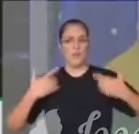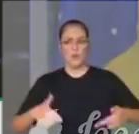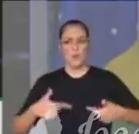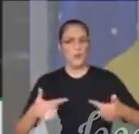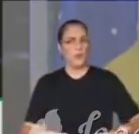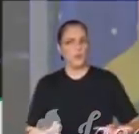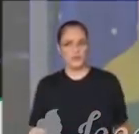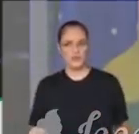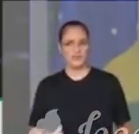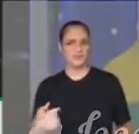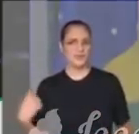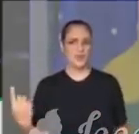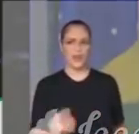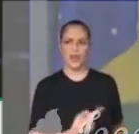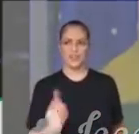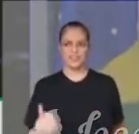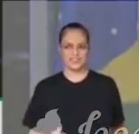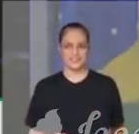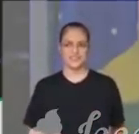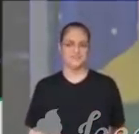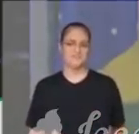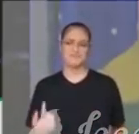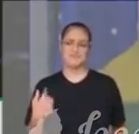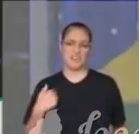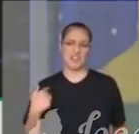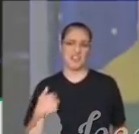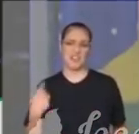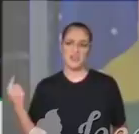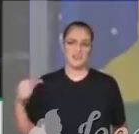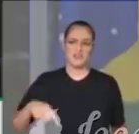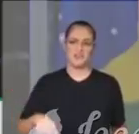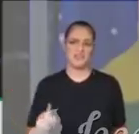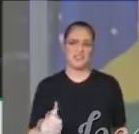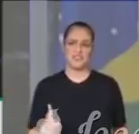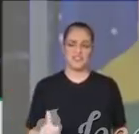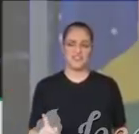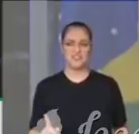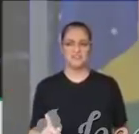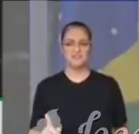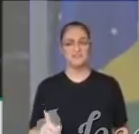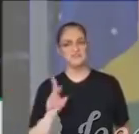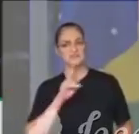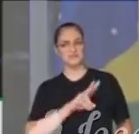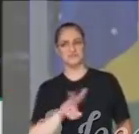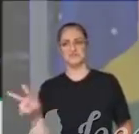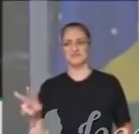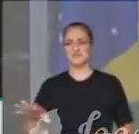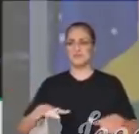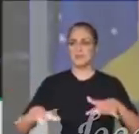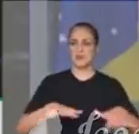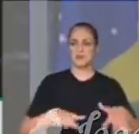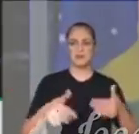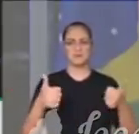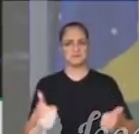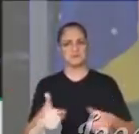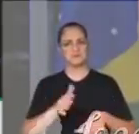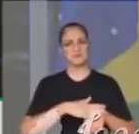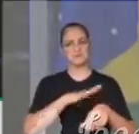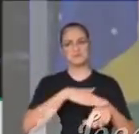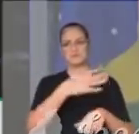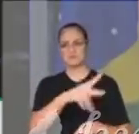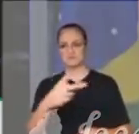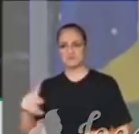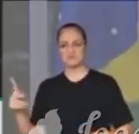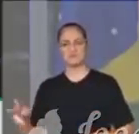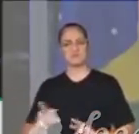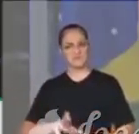como eu não estaria aqui vendo vocês se mobilizarem para fazer diferença política,